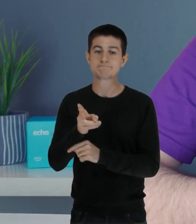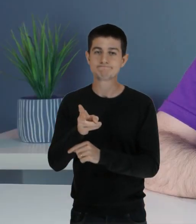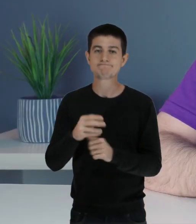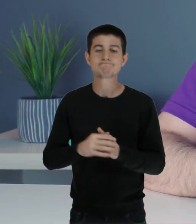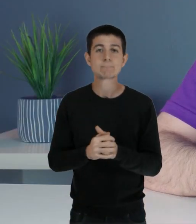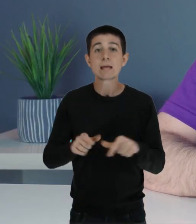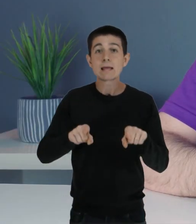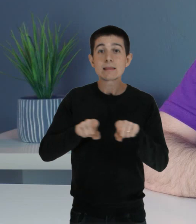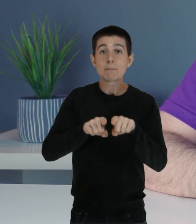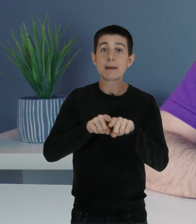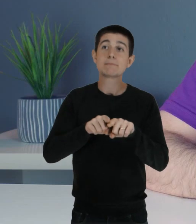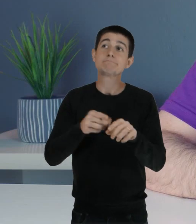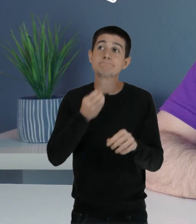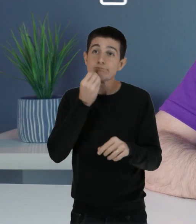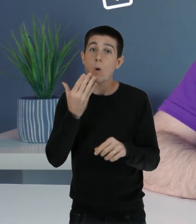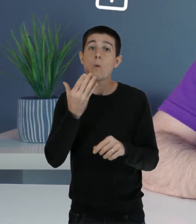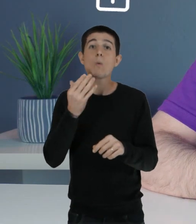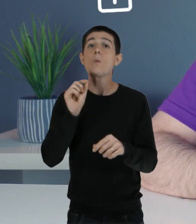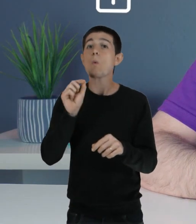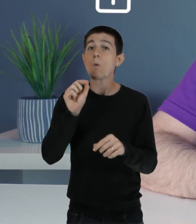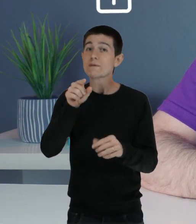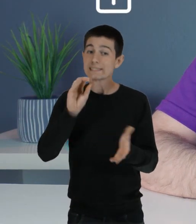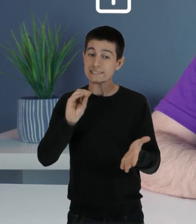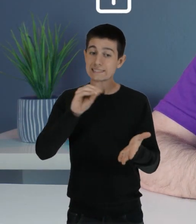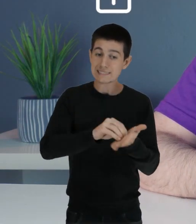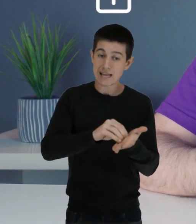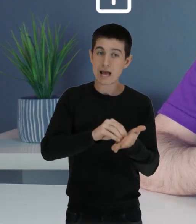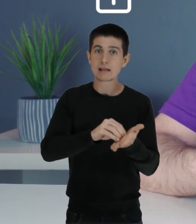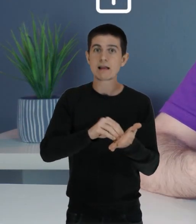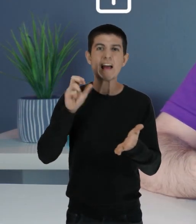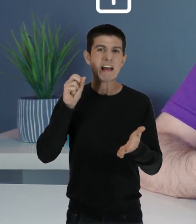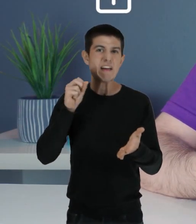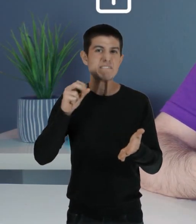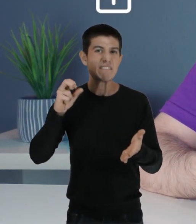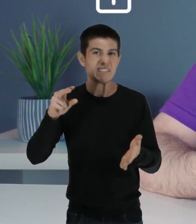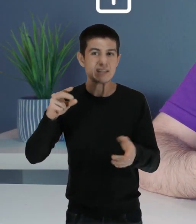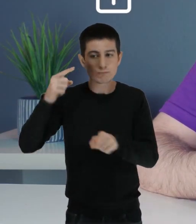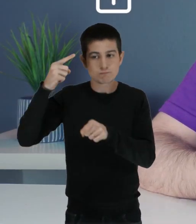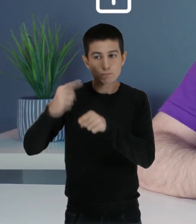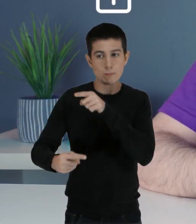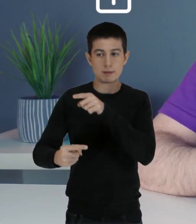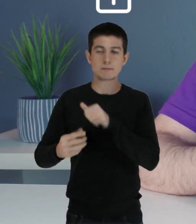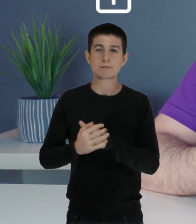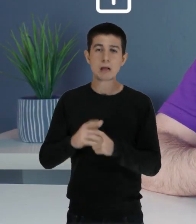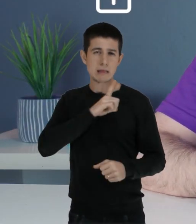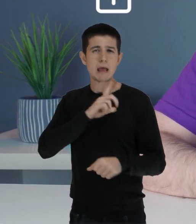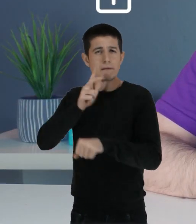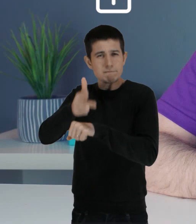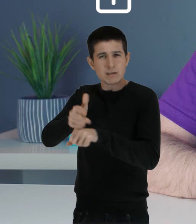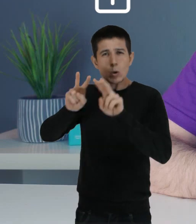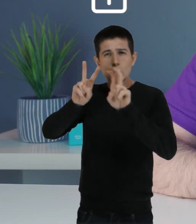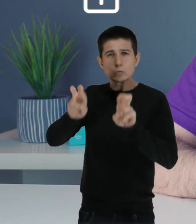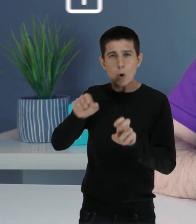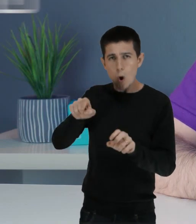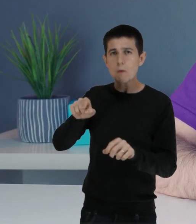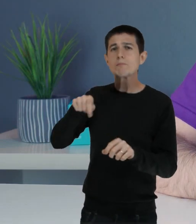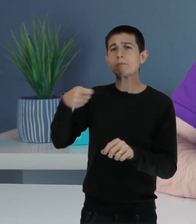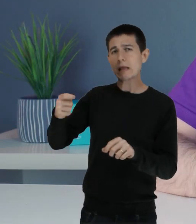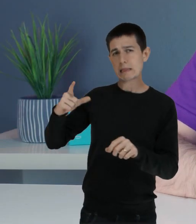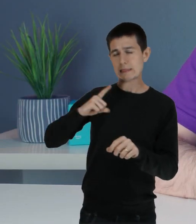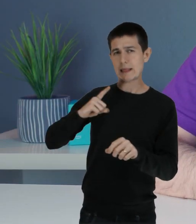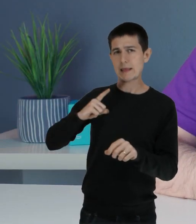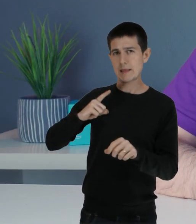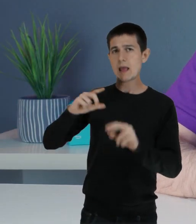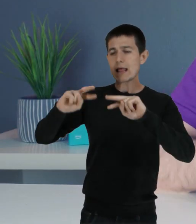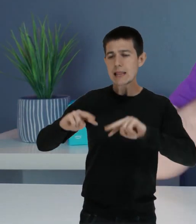recentes. Também é recomendado ter instalado uma solução de segurança, como um antivírus, por exemplo. A gente tem um vídeo muito legal sobre antivírus